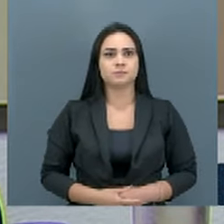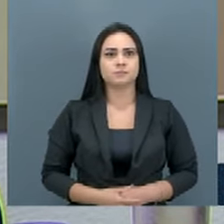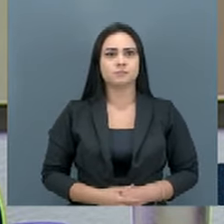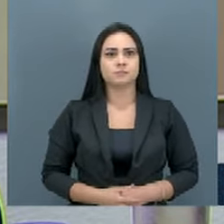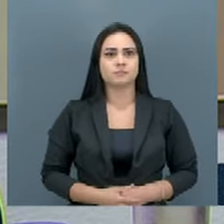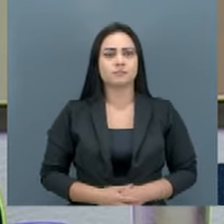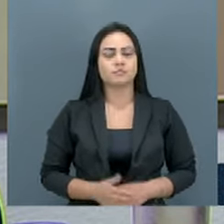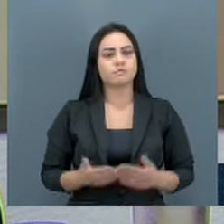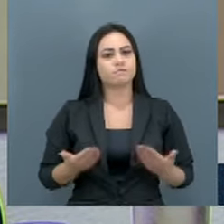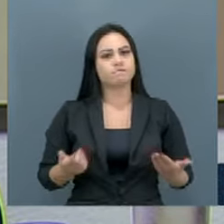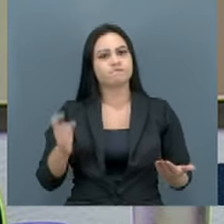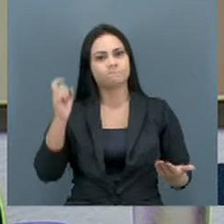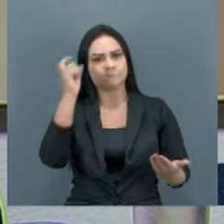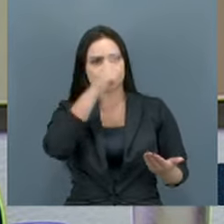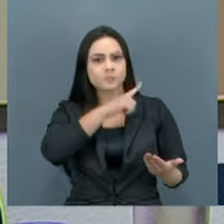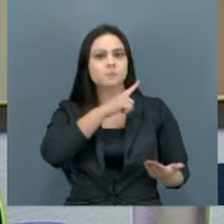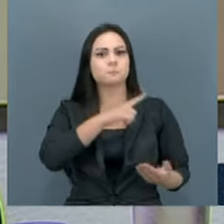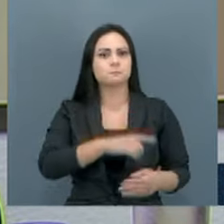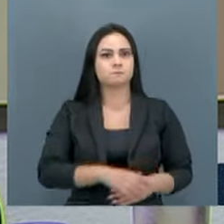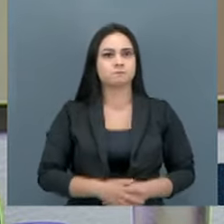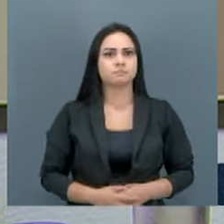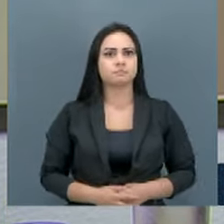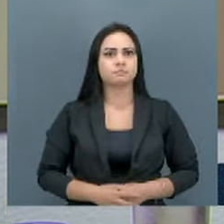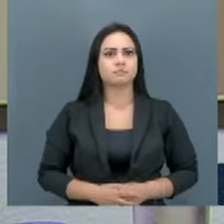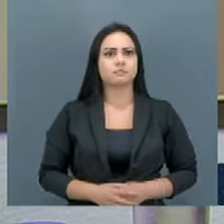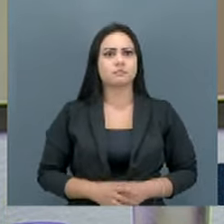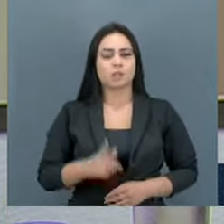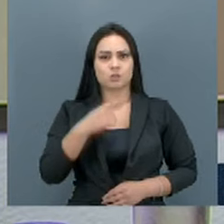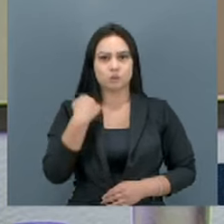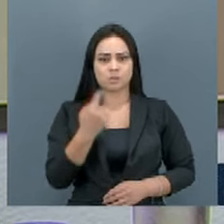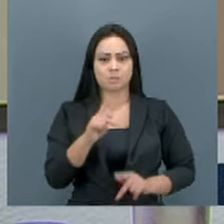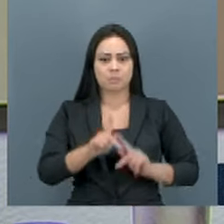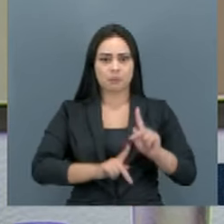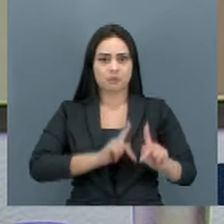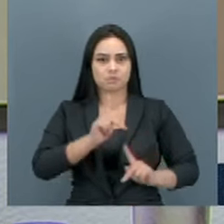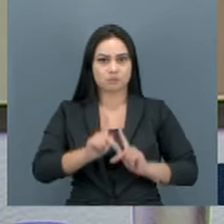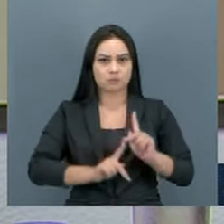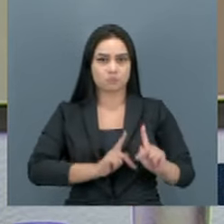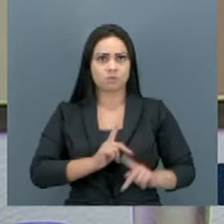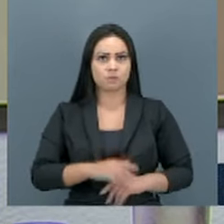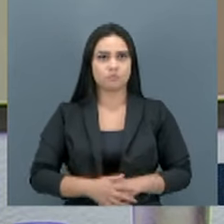Então é muito difícil para o nosso povo.